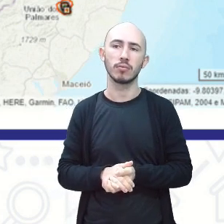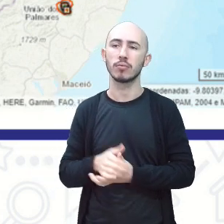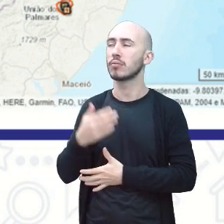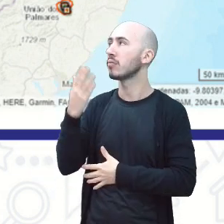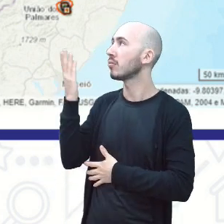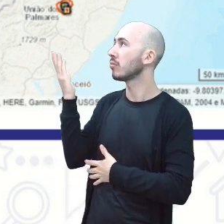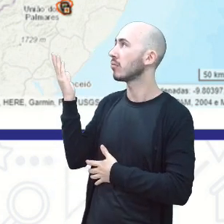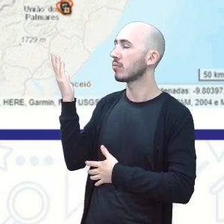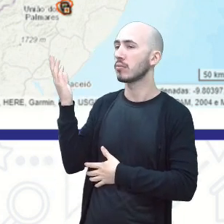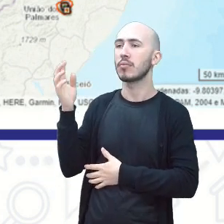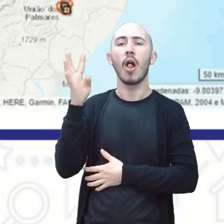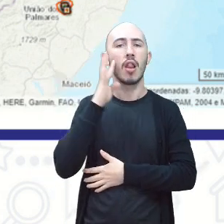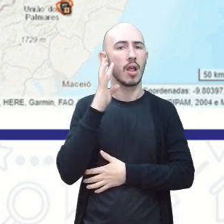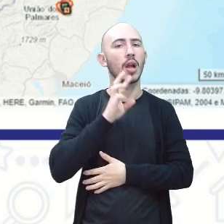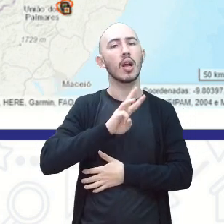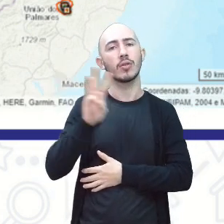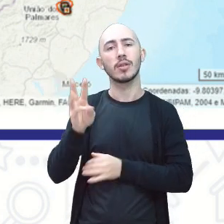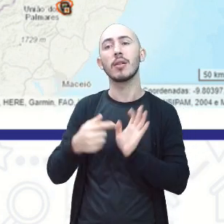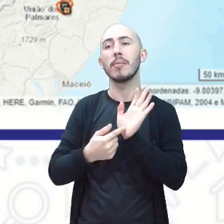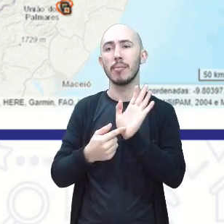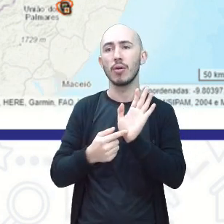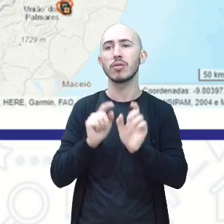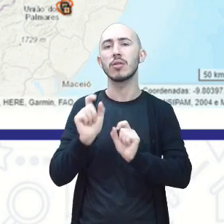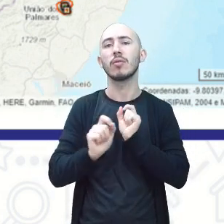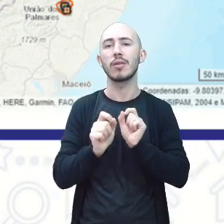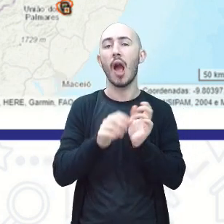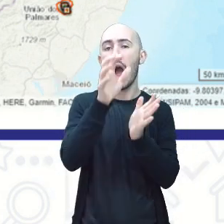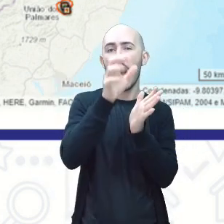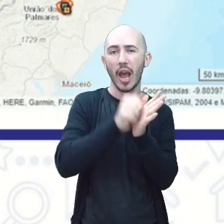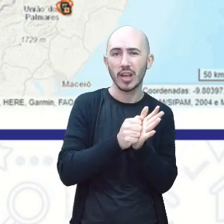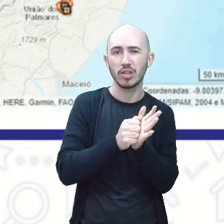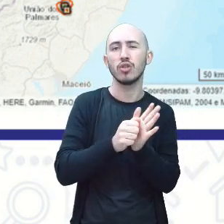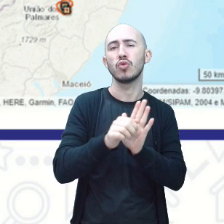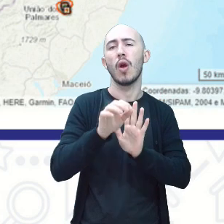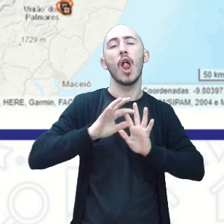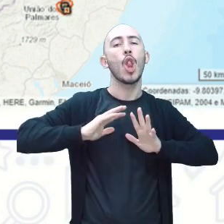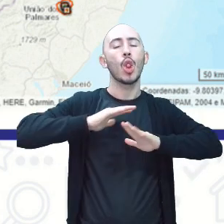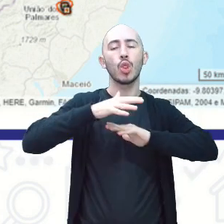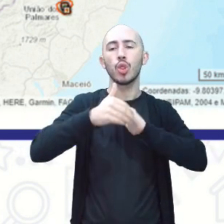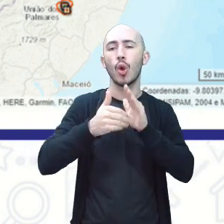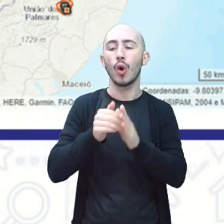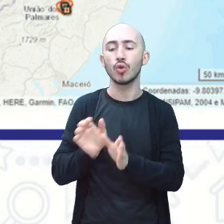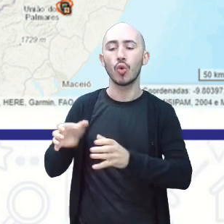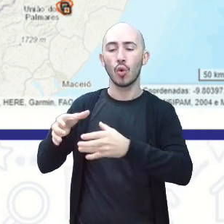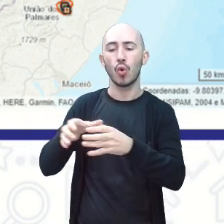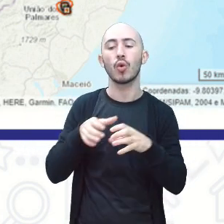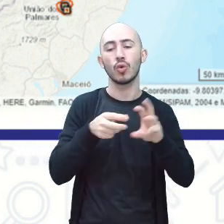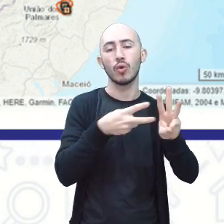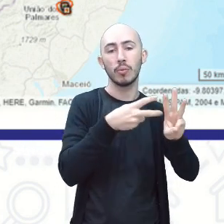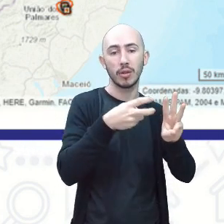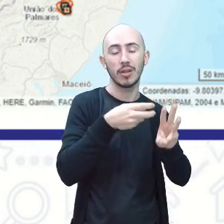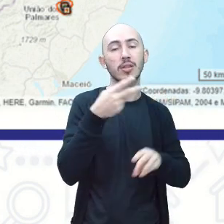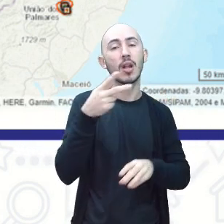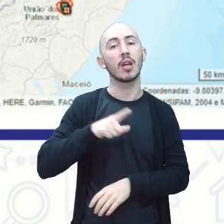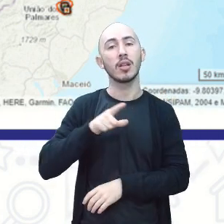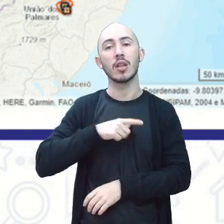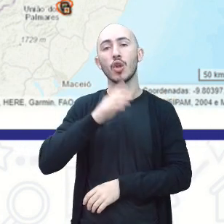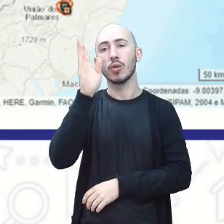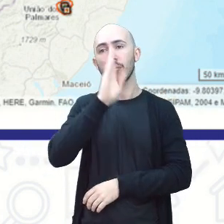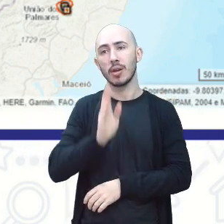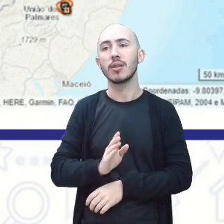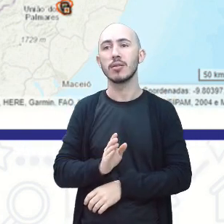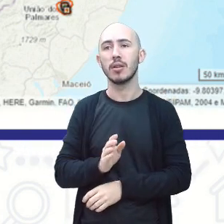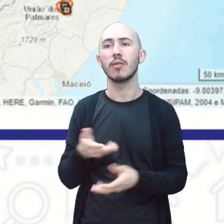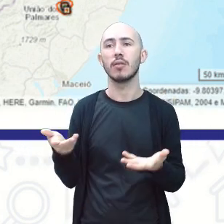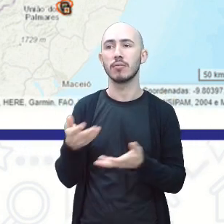terrasindígenas.org.br. Bem legal esse site. Ele faz um cadastramento, né, de todas as etnias, né, indígenas que a gente tem no Brasil. E quando a gente